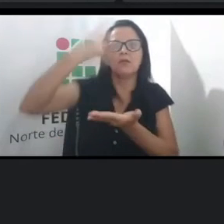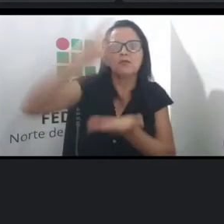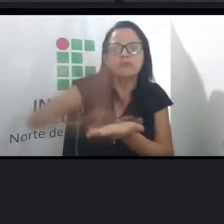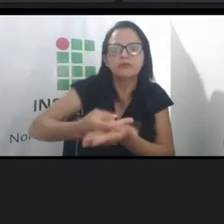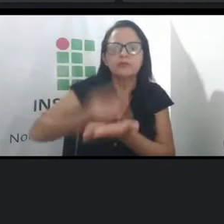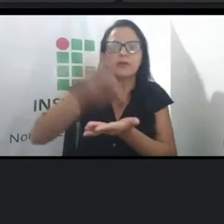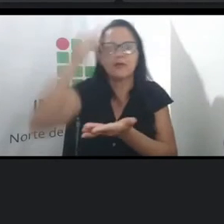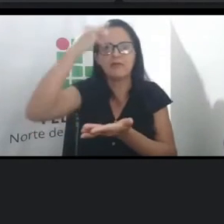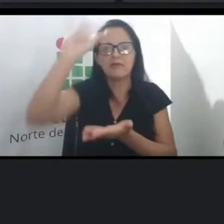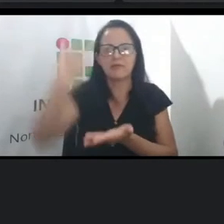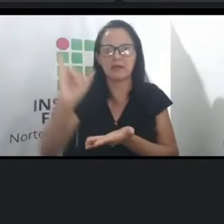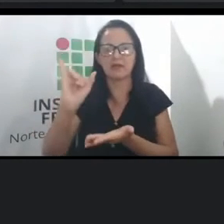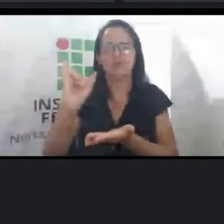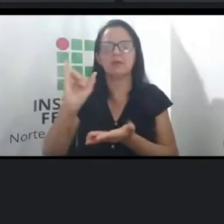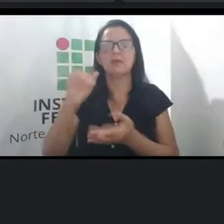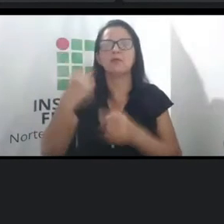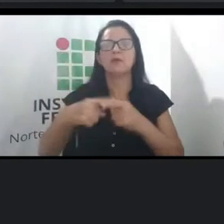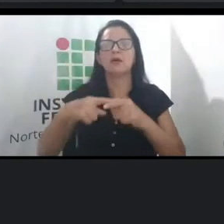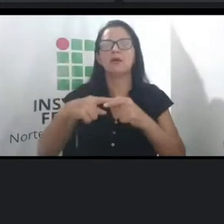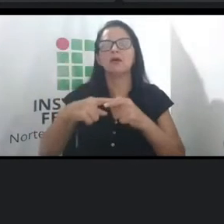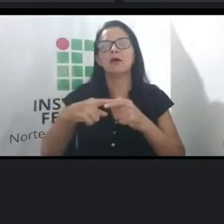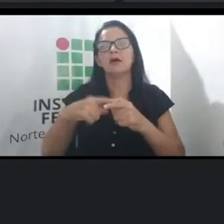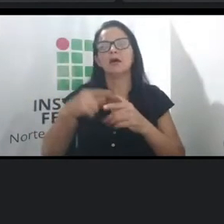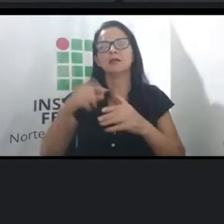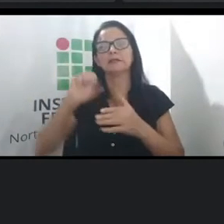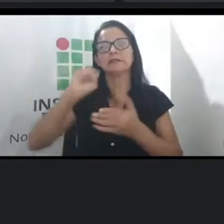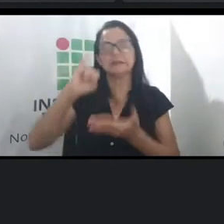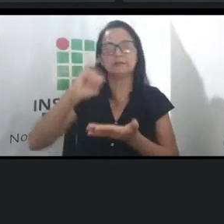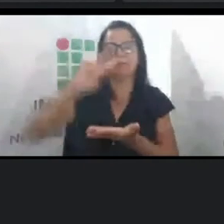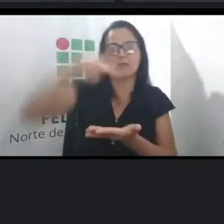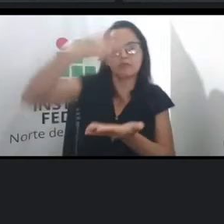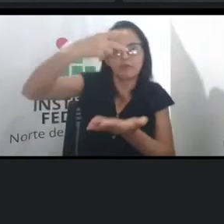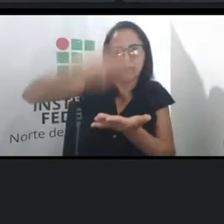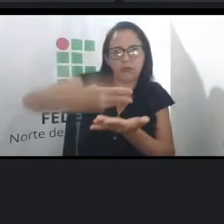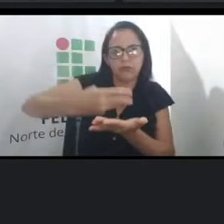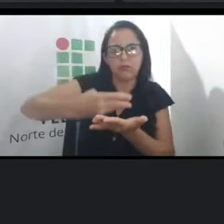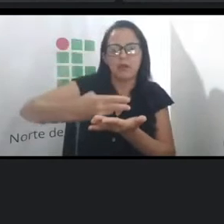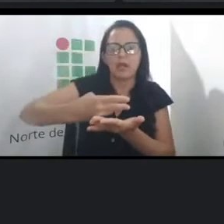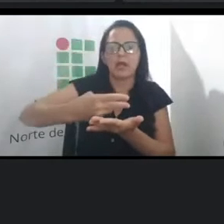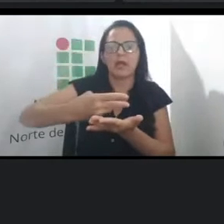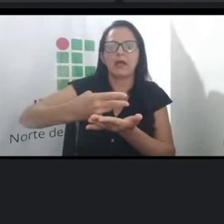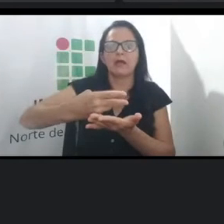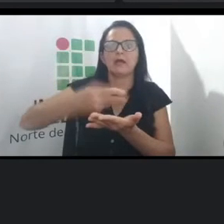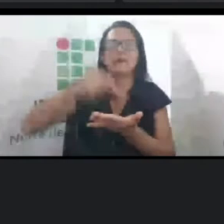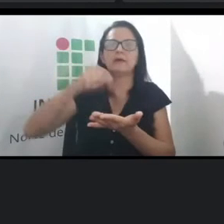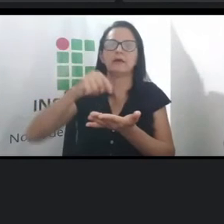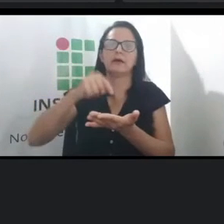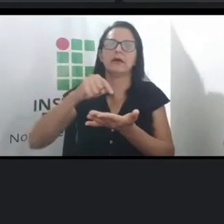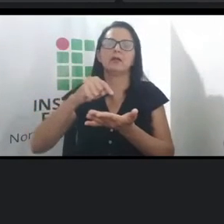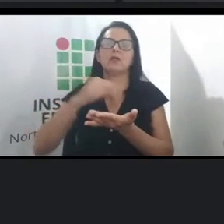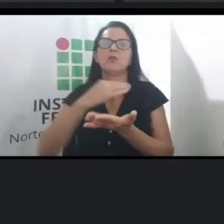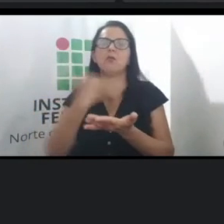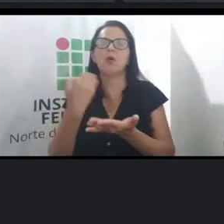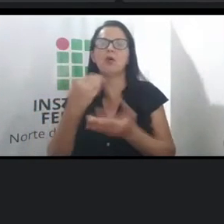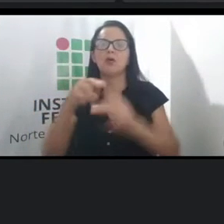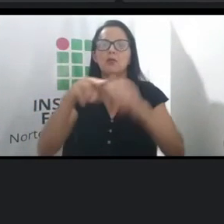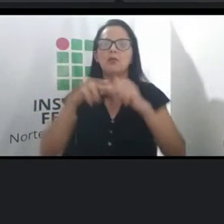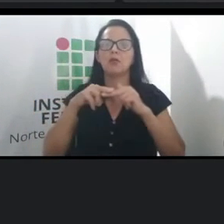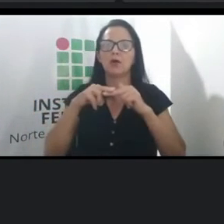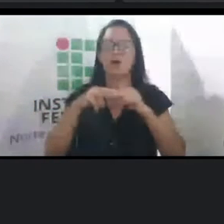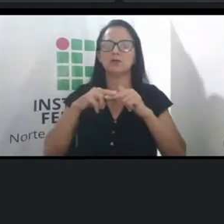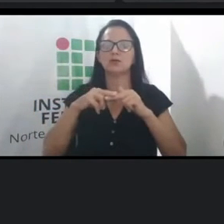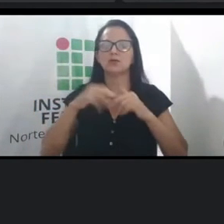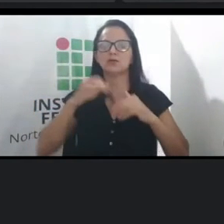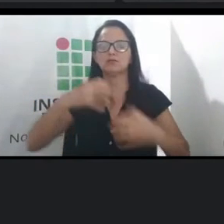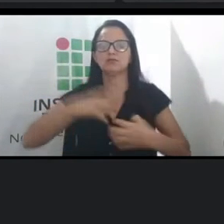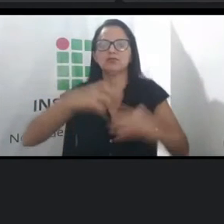não morre quando tem essa queda, não morre devido ao choque elétrico, morre devido à queda ao solo, quebra uma